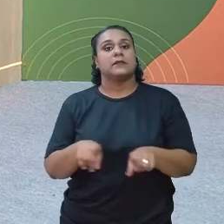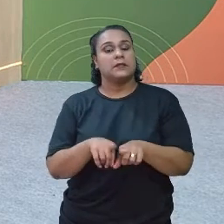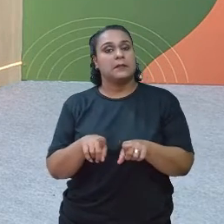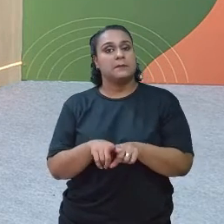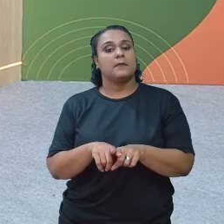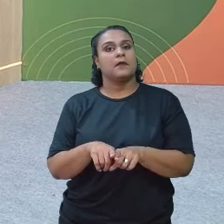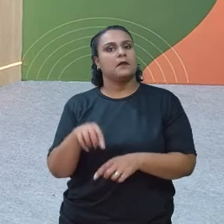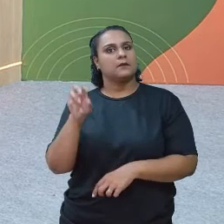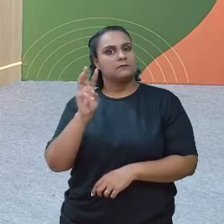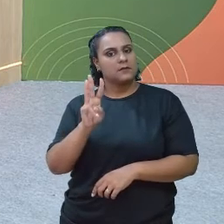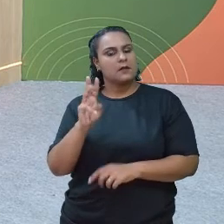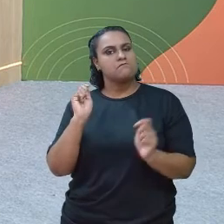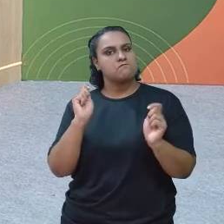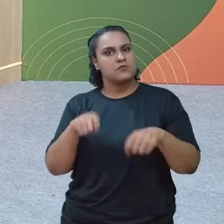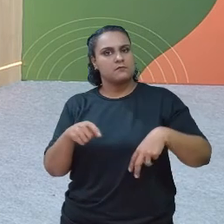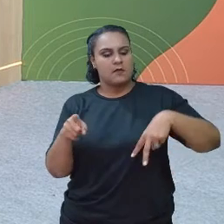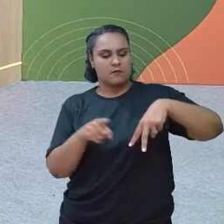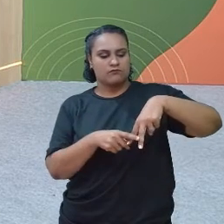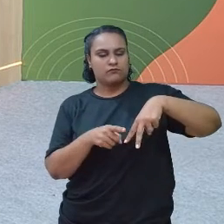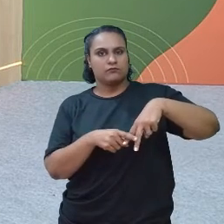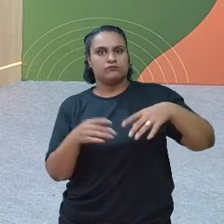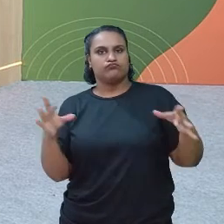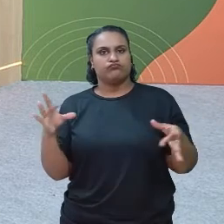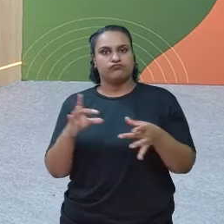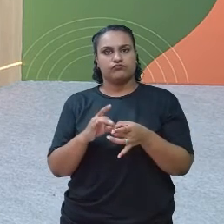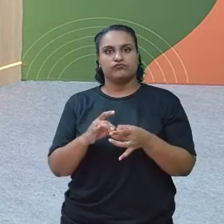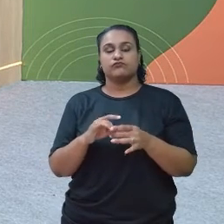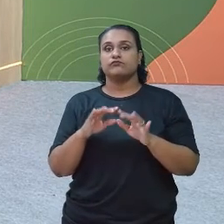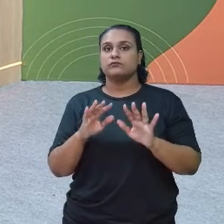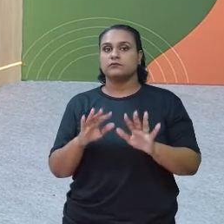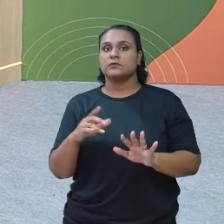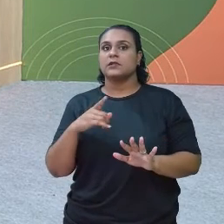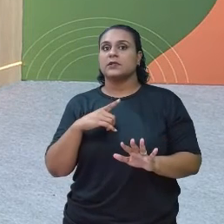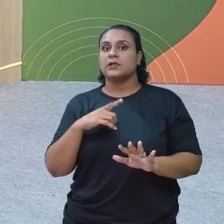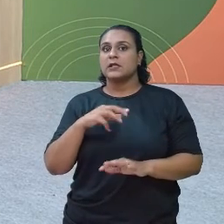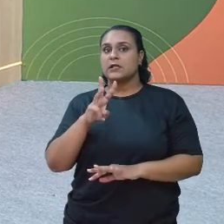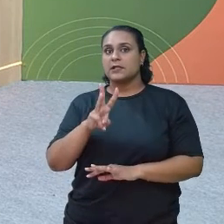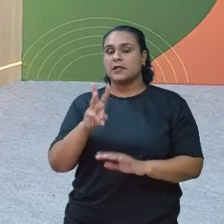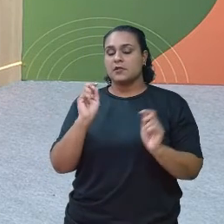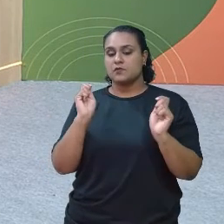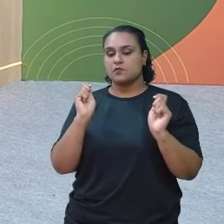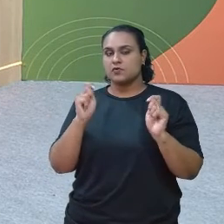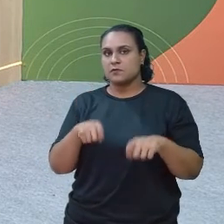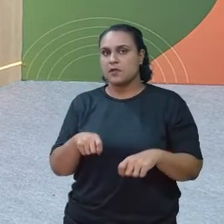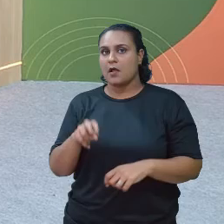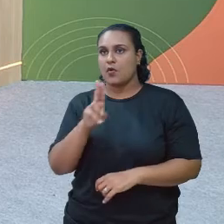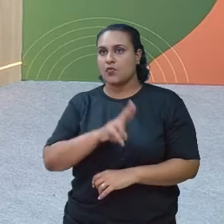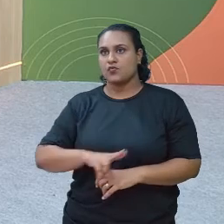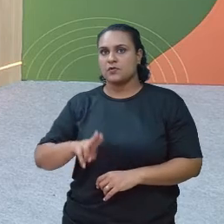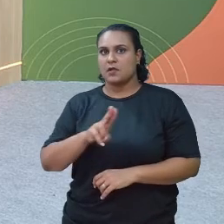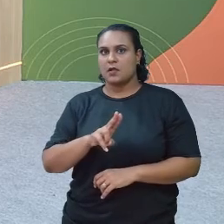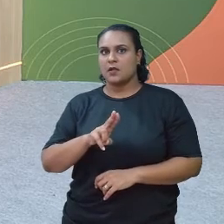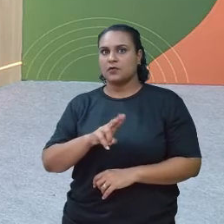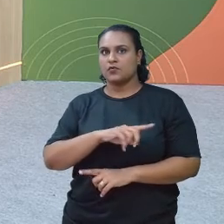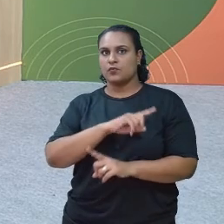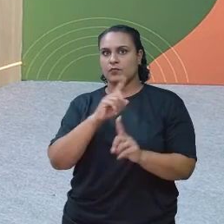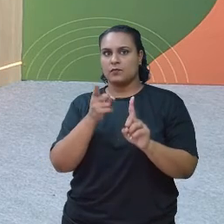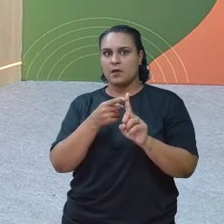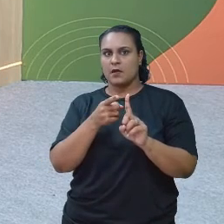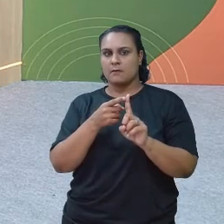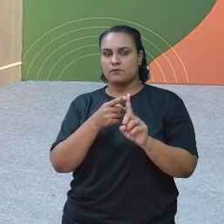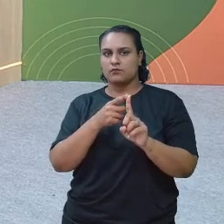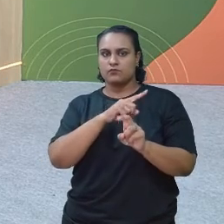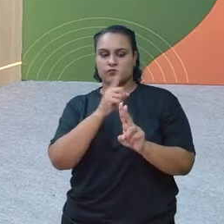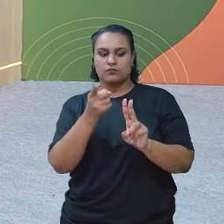terá 3 possibilidades. Então você percebe que são 3 possibilidades usando essa blusa, 3